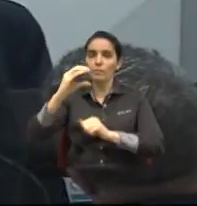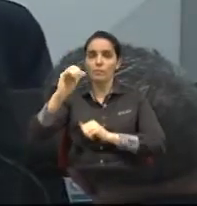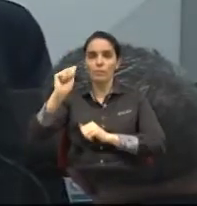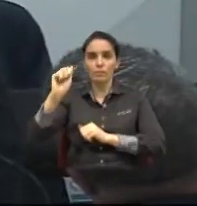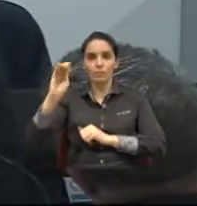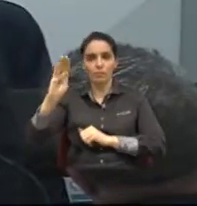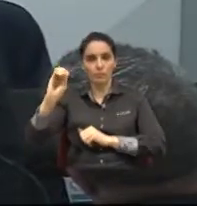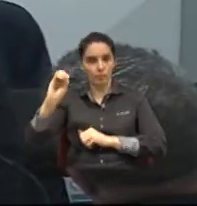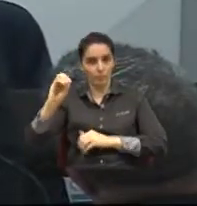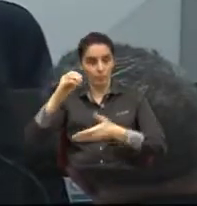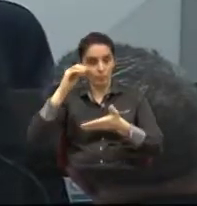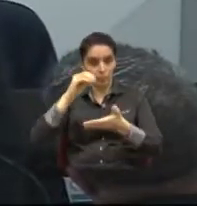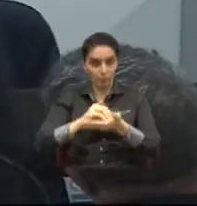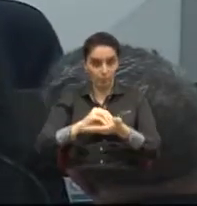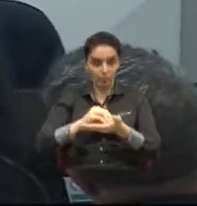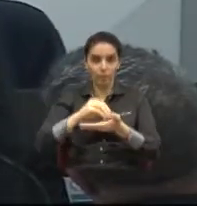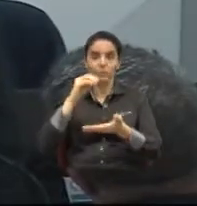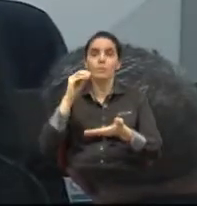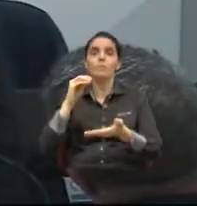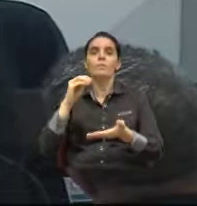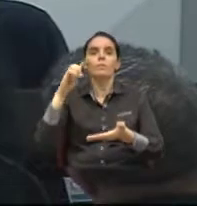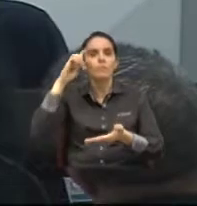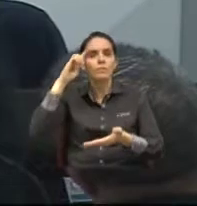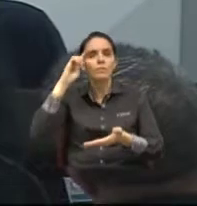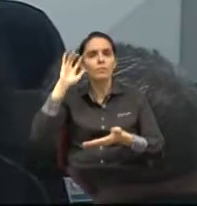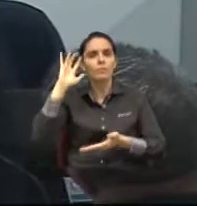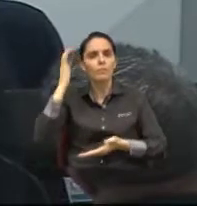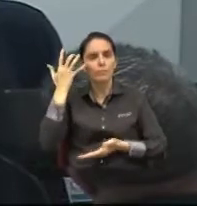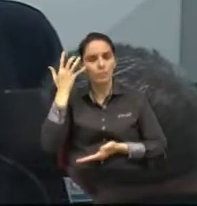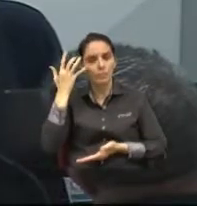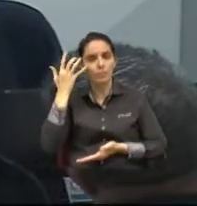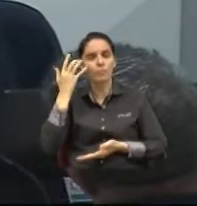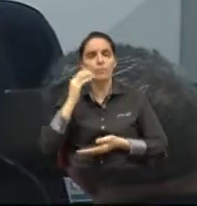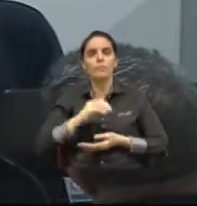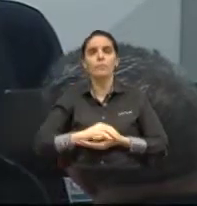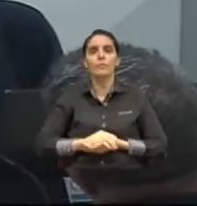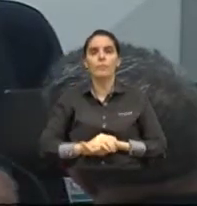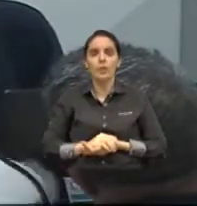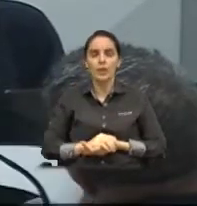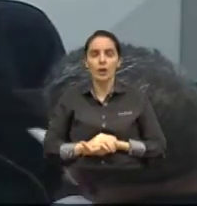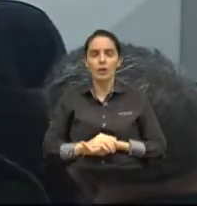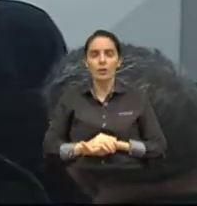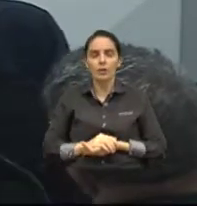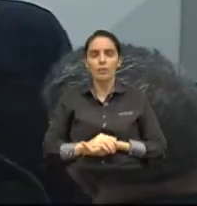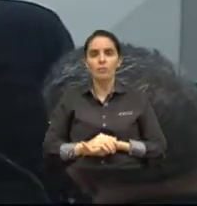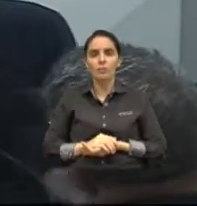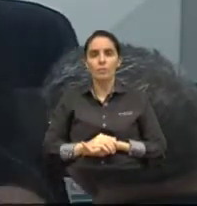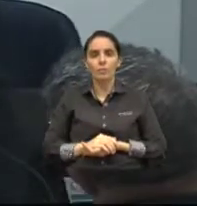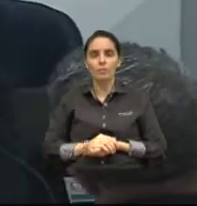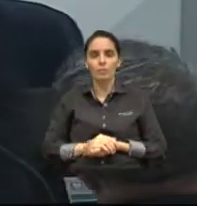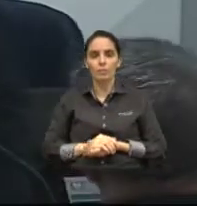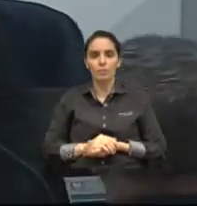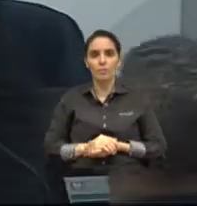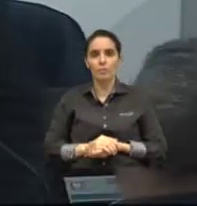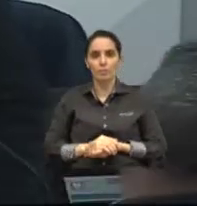constar desde a data da ocorrência de seu tomamento em serviço.